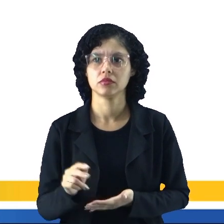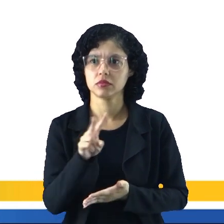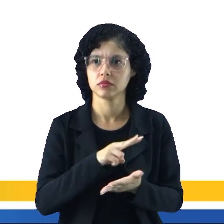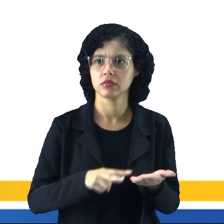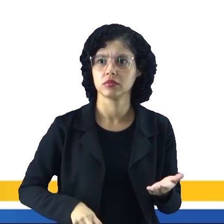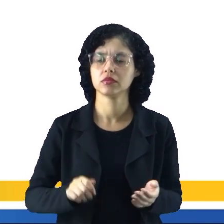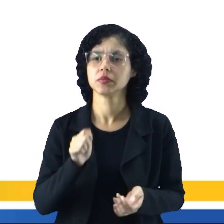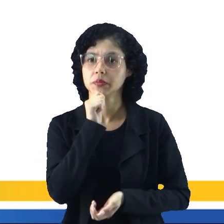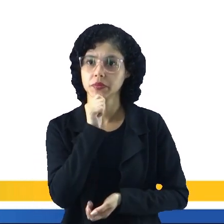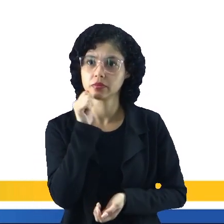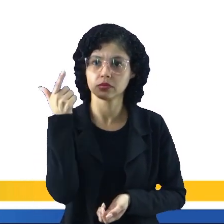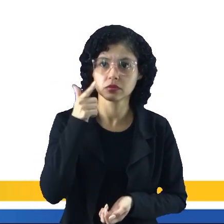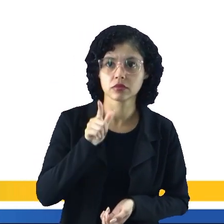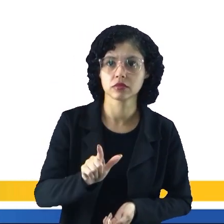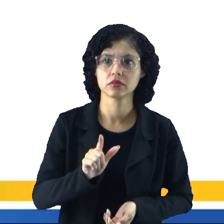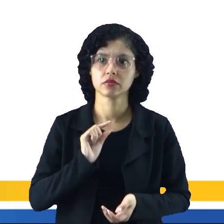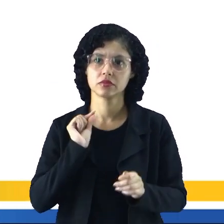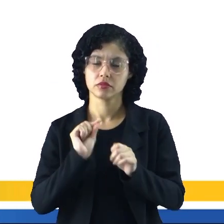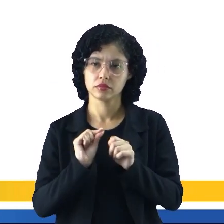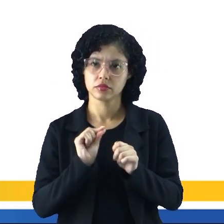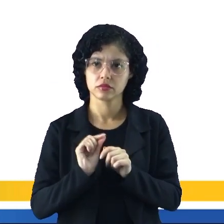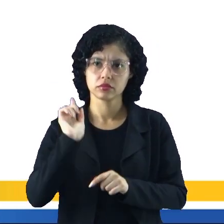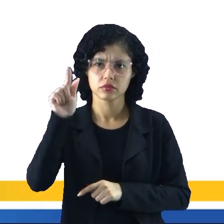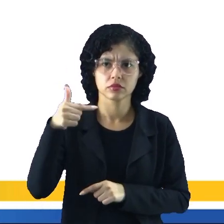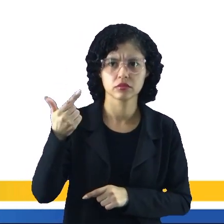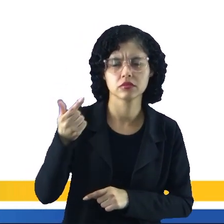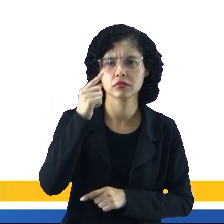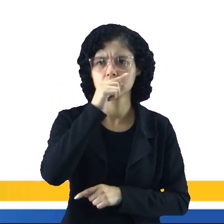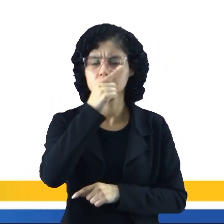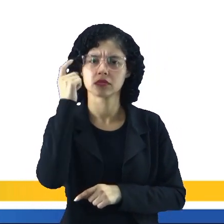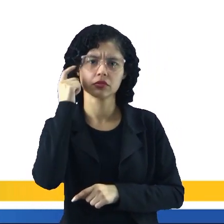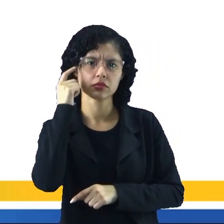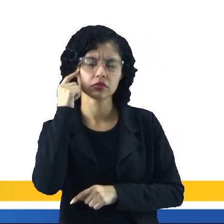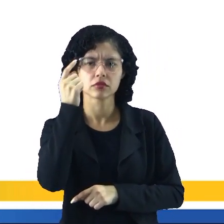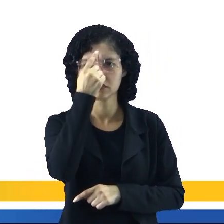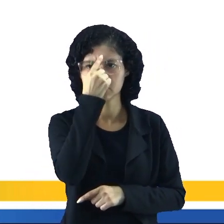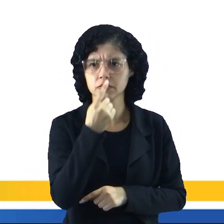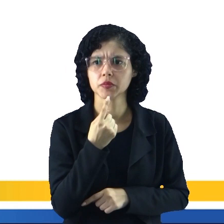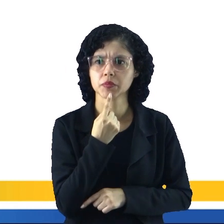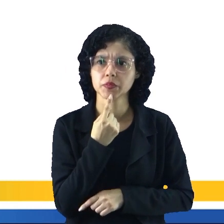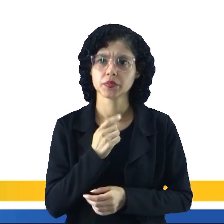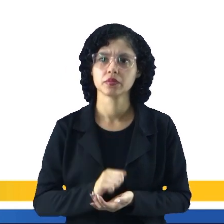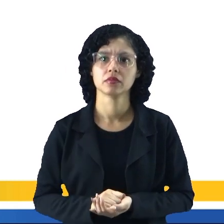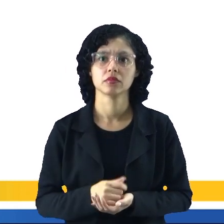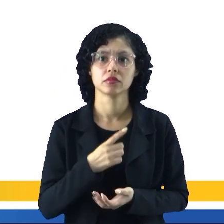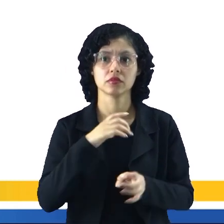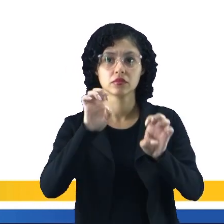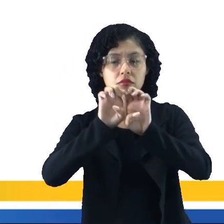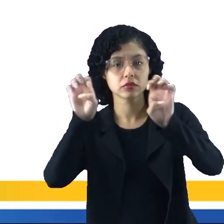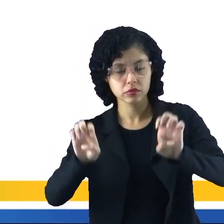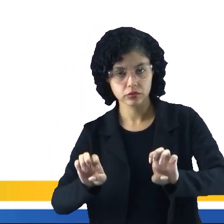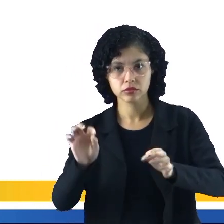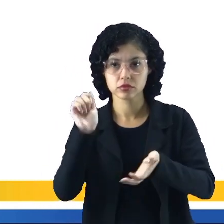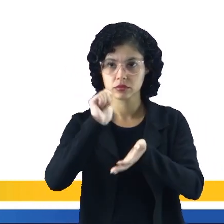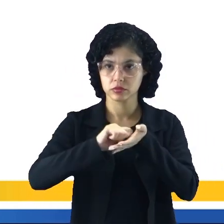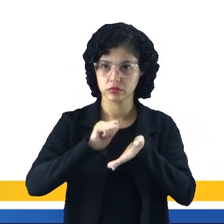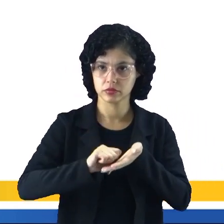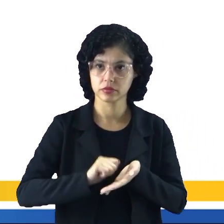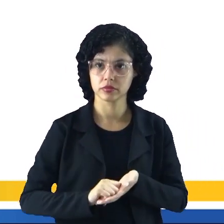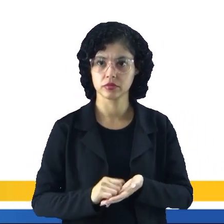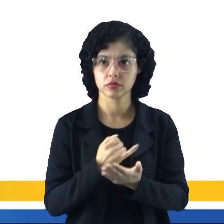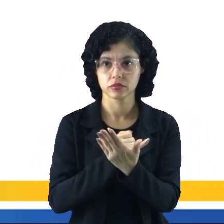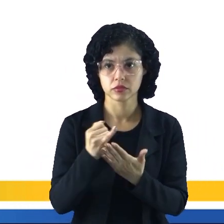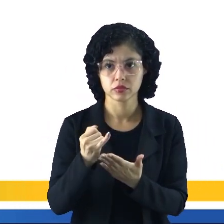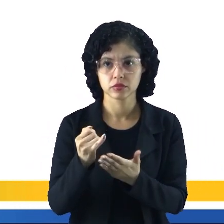o leitor por sua vez consegue idealizar aquela imagem mentalmente então nós temos aqui a estrutura desse texto descritivo